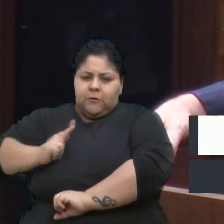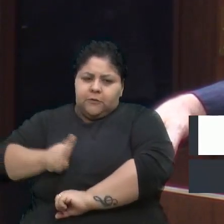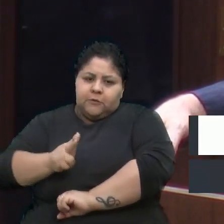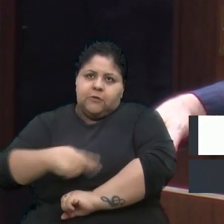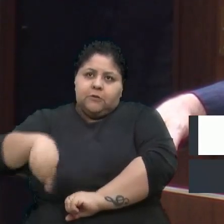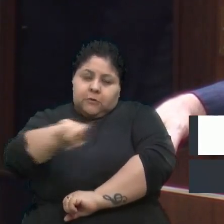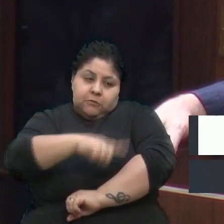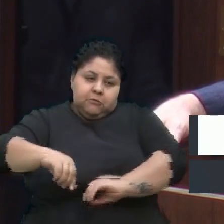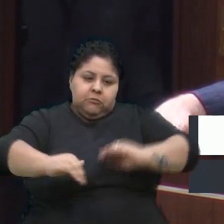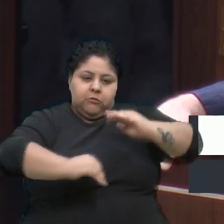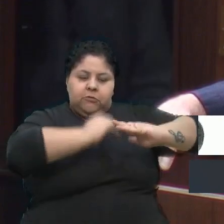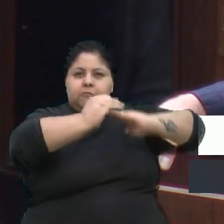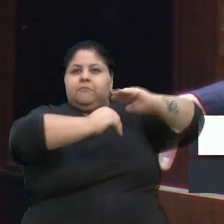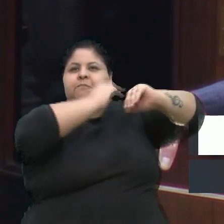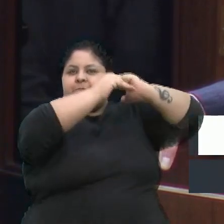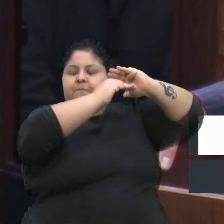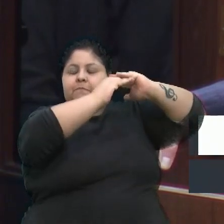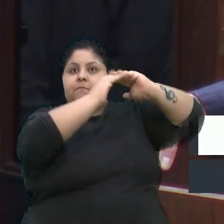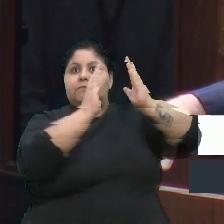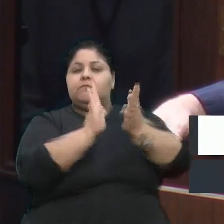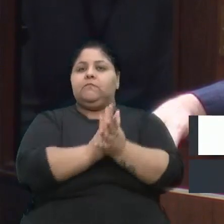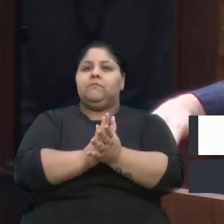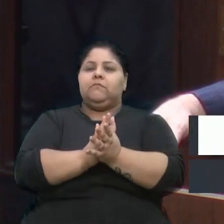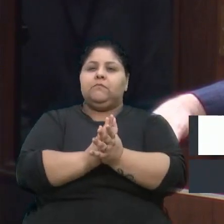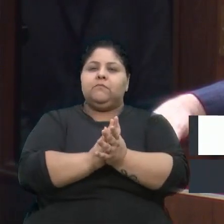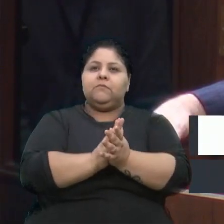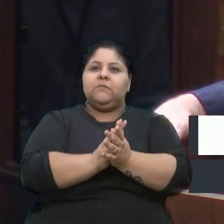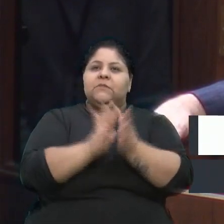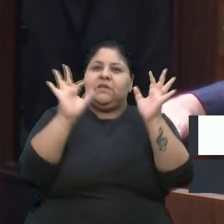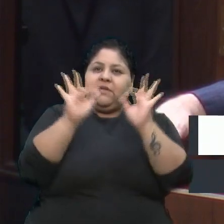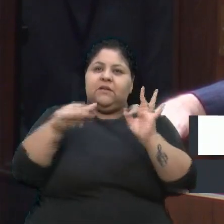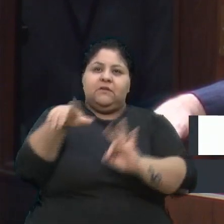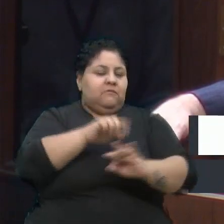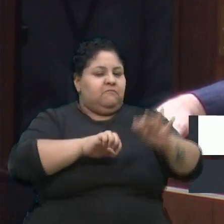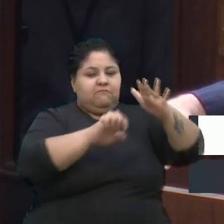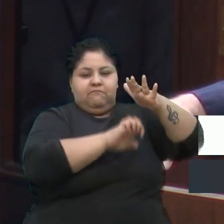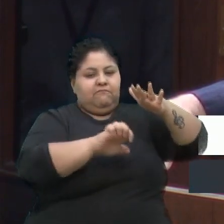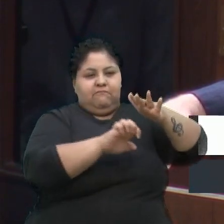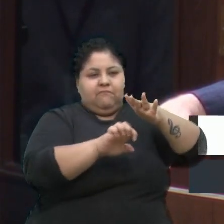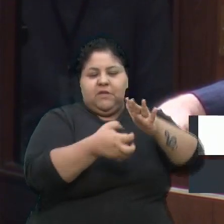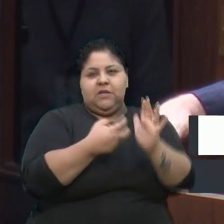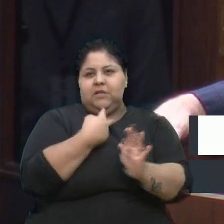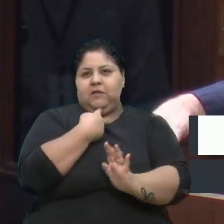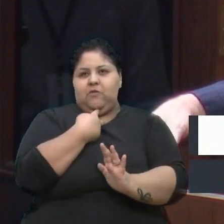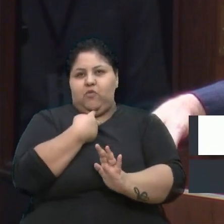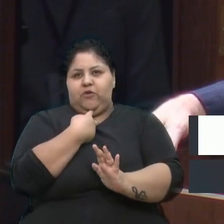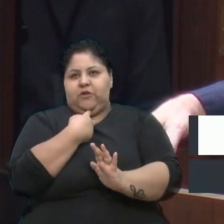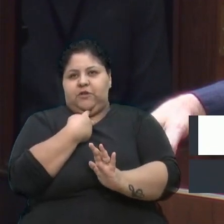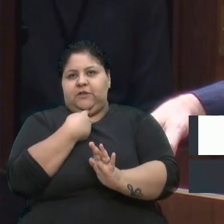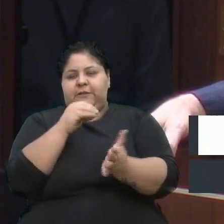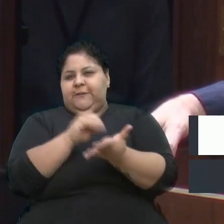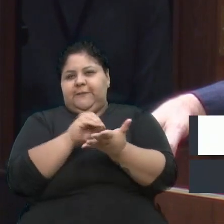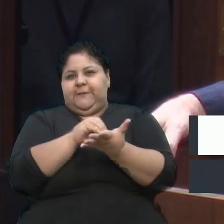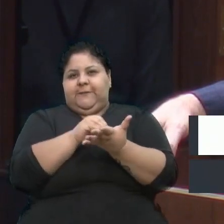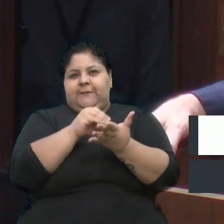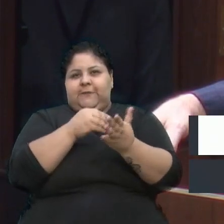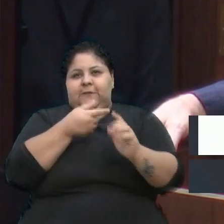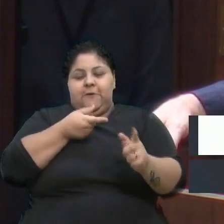de 2023, assinam este presidente, vereador Zé D'Ambrós, primeiro vice, Omir Cadori, segundo